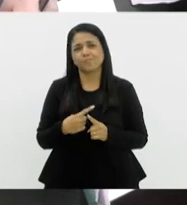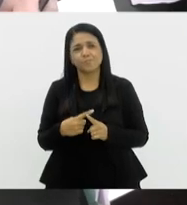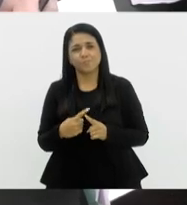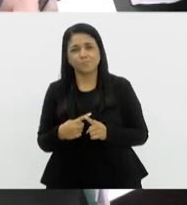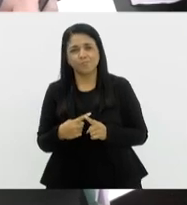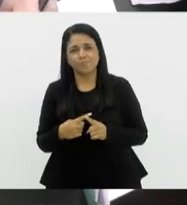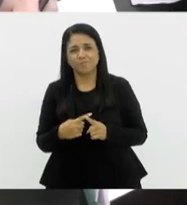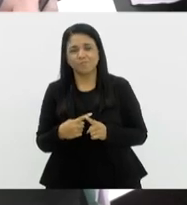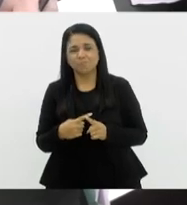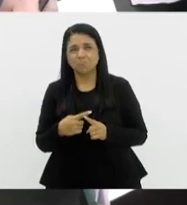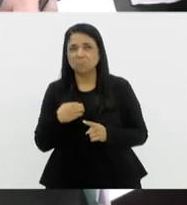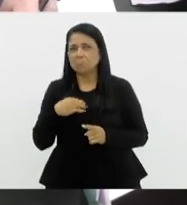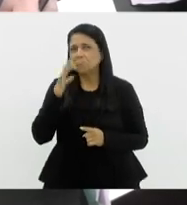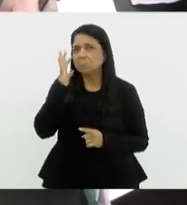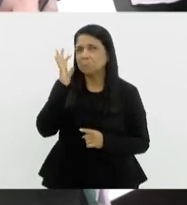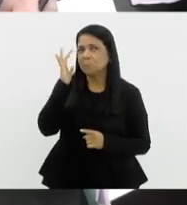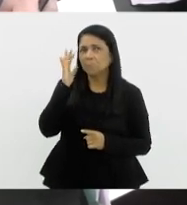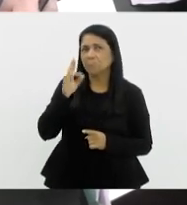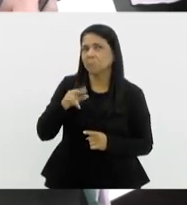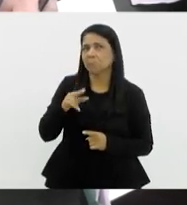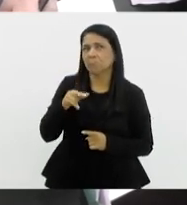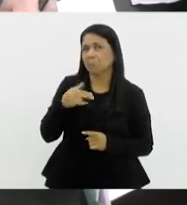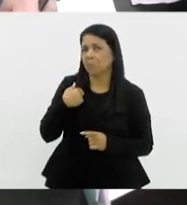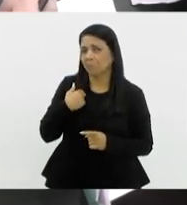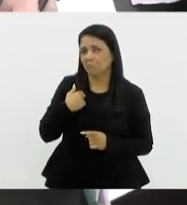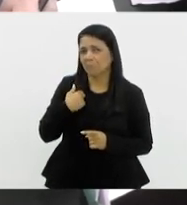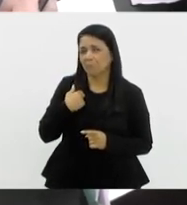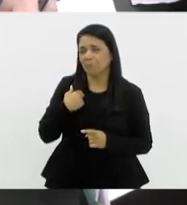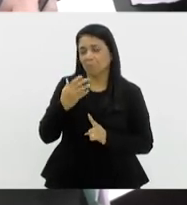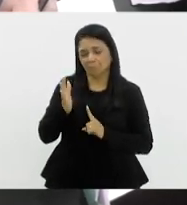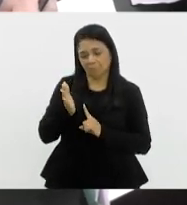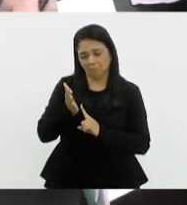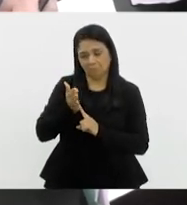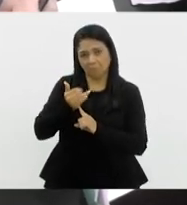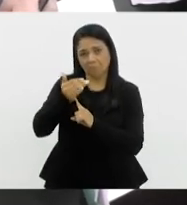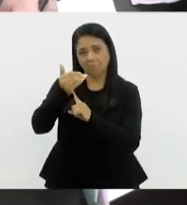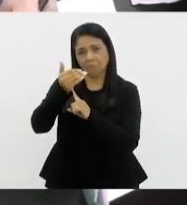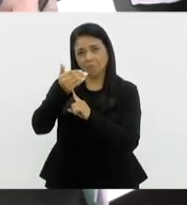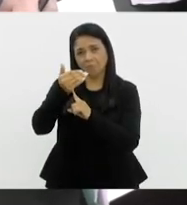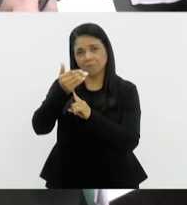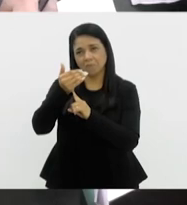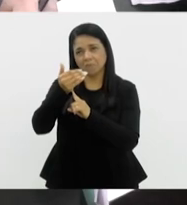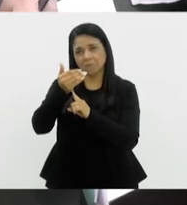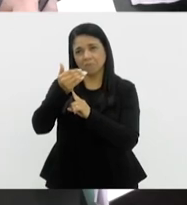eu jamais imaginava que o nosso avanço tecnológico